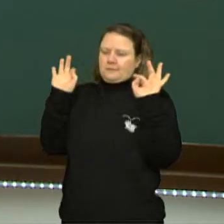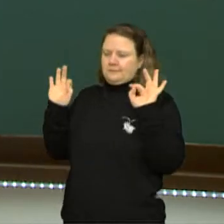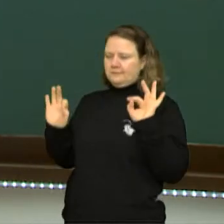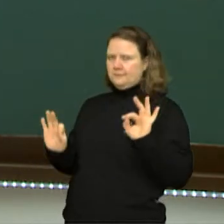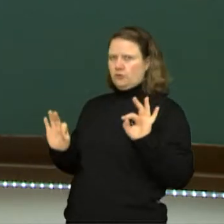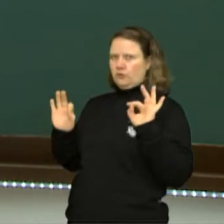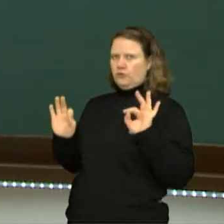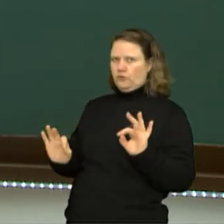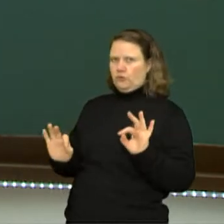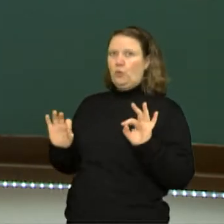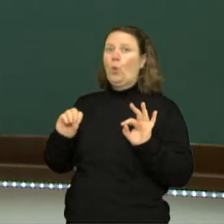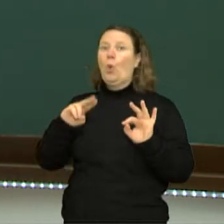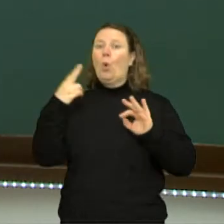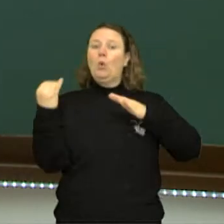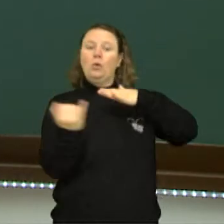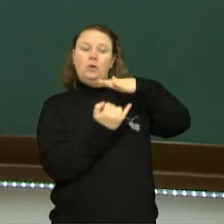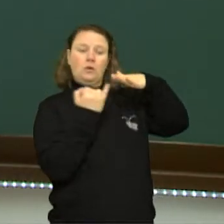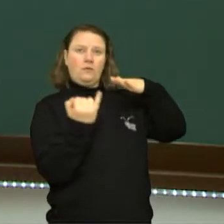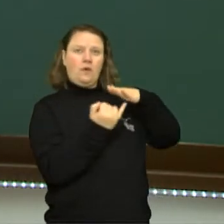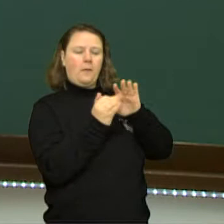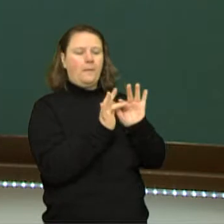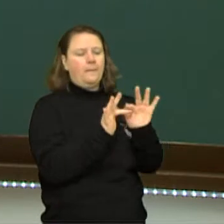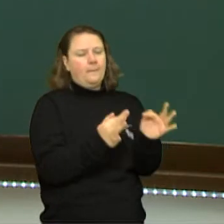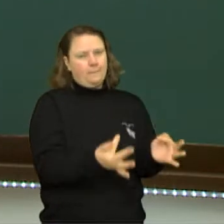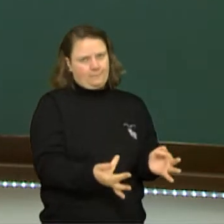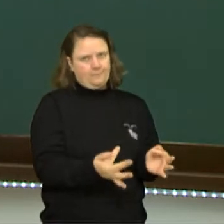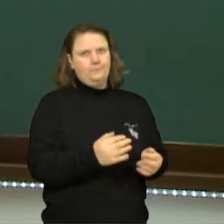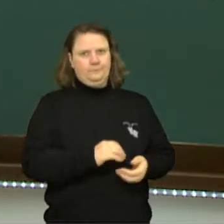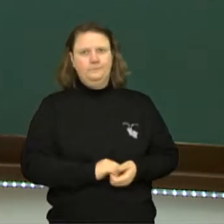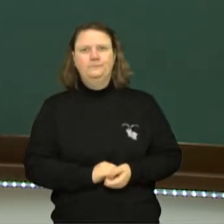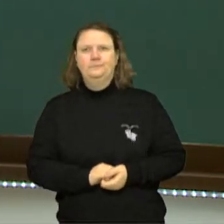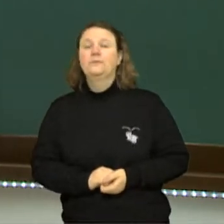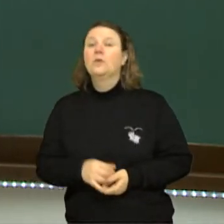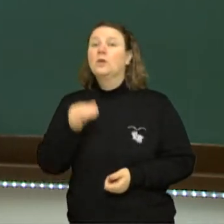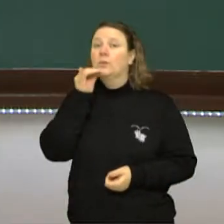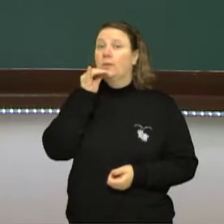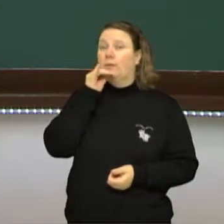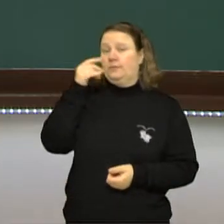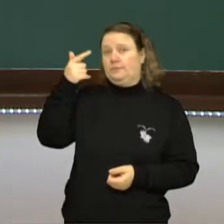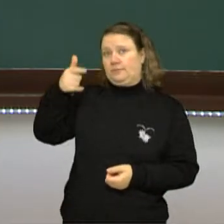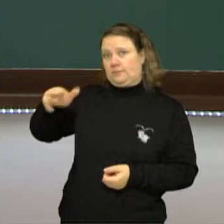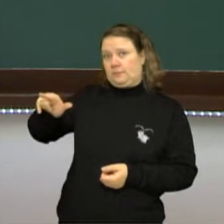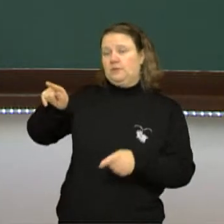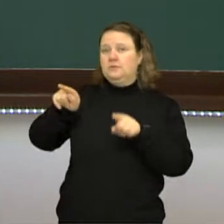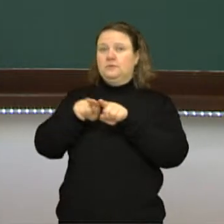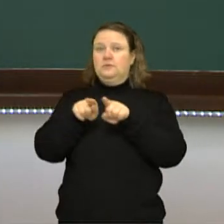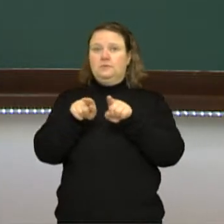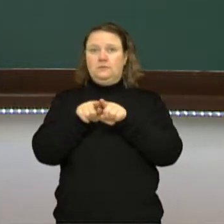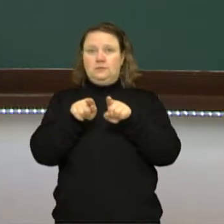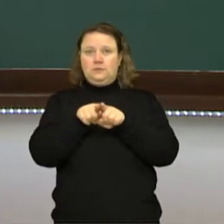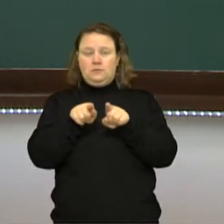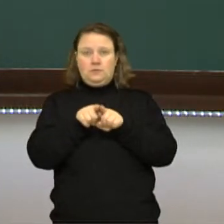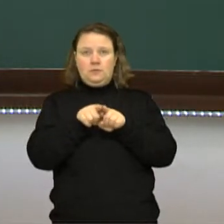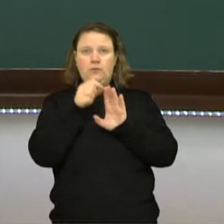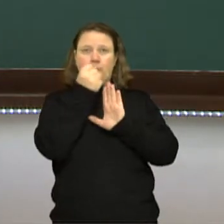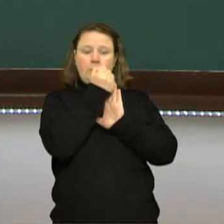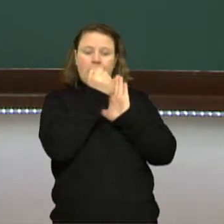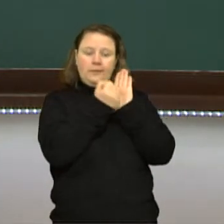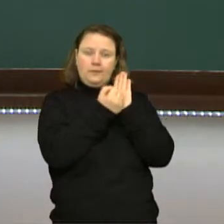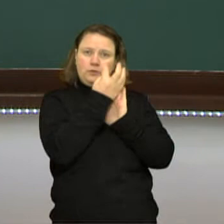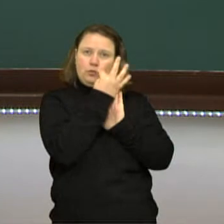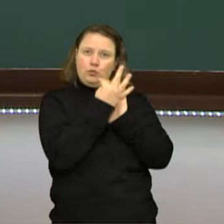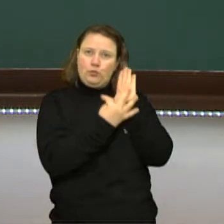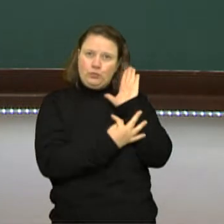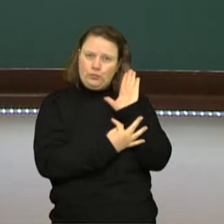o sentido daquele texto. Tá, ok? Temos aqui um outro exemplo também, como, né, um discourse marker com o